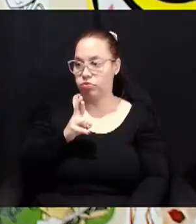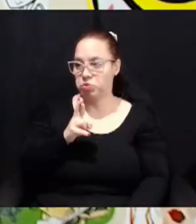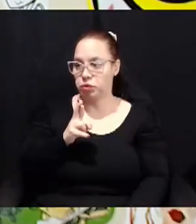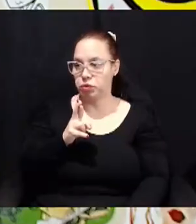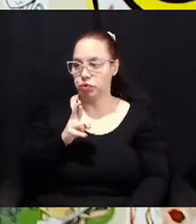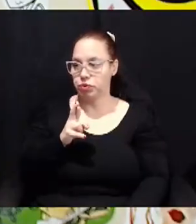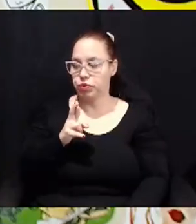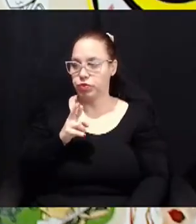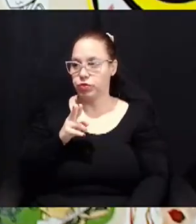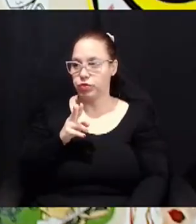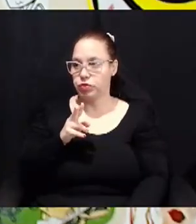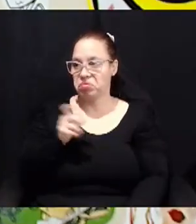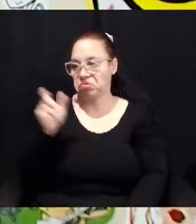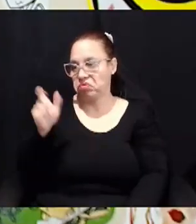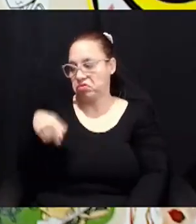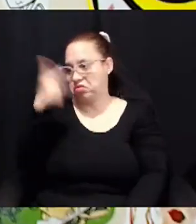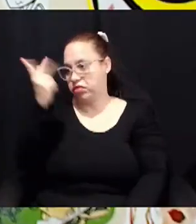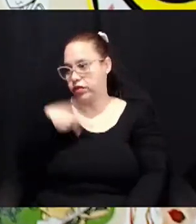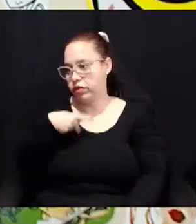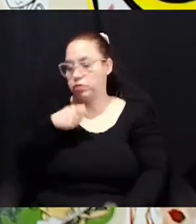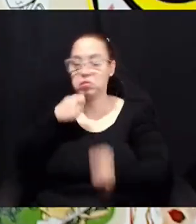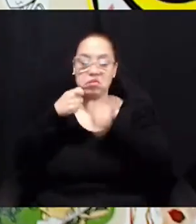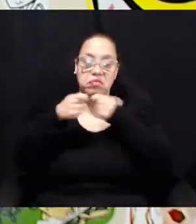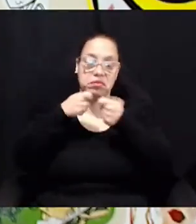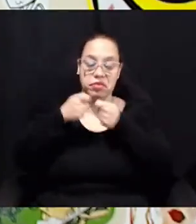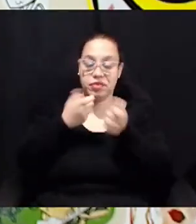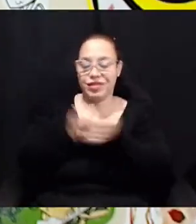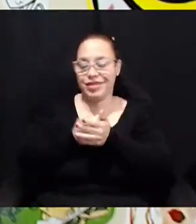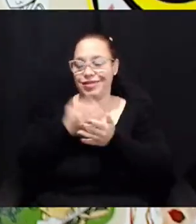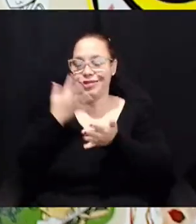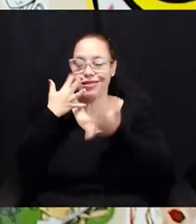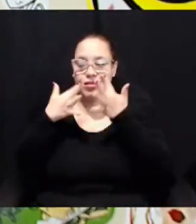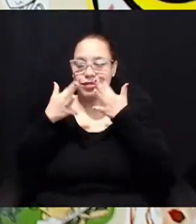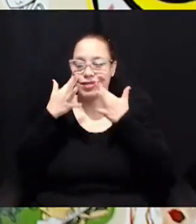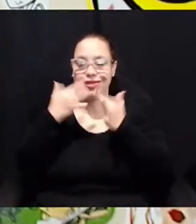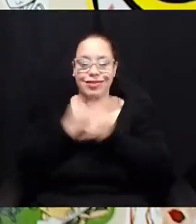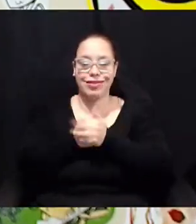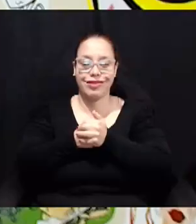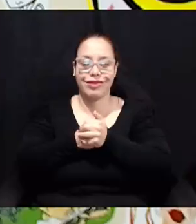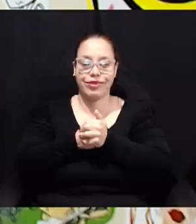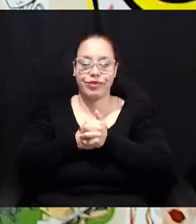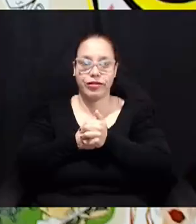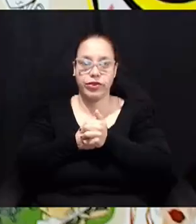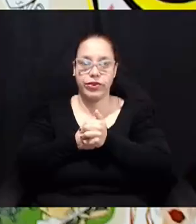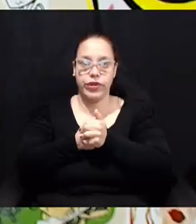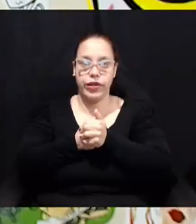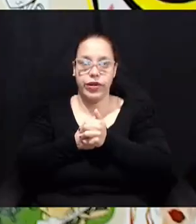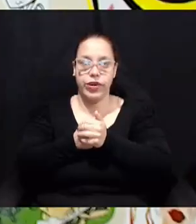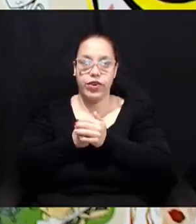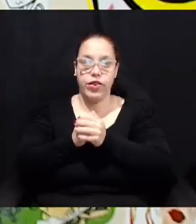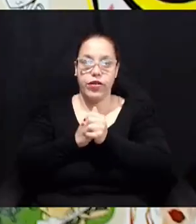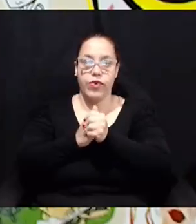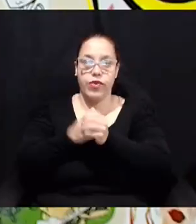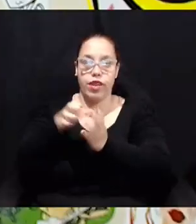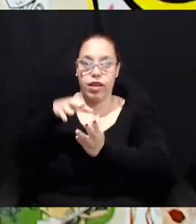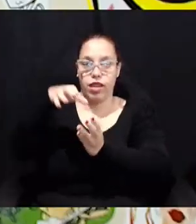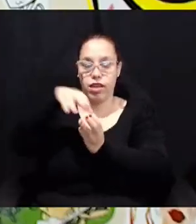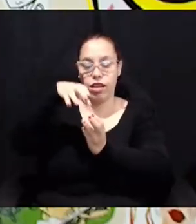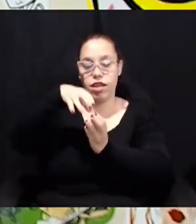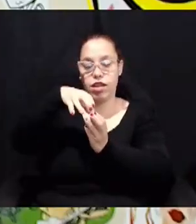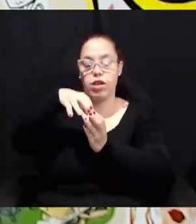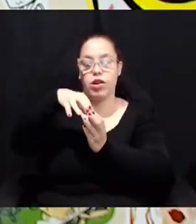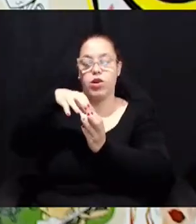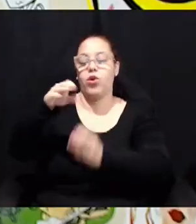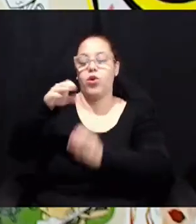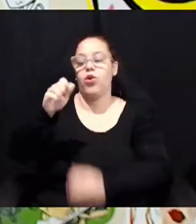por si próprio na entrevista. Então, assim, é muito interessante, porque é um alienígena azul que escolheu o Rio de Janeiro para fazer rap, e no fim das contas a